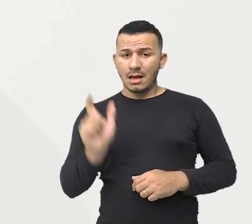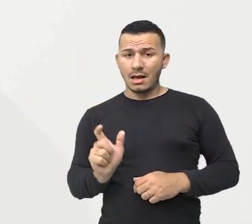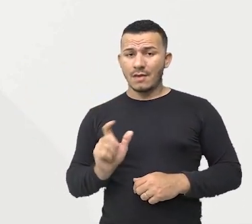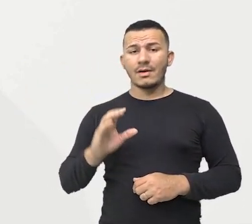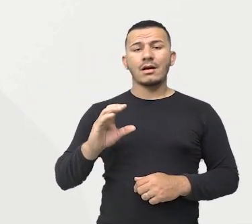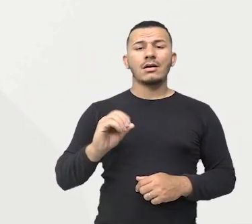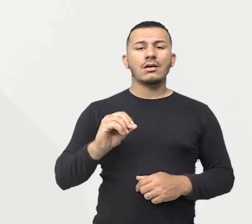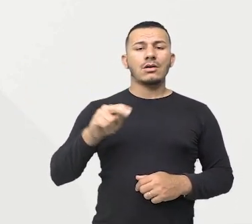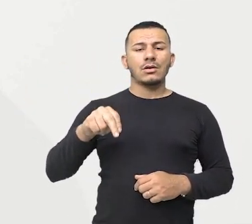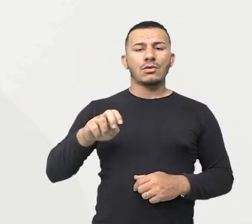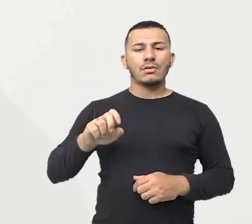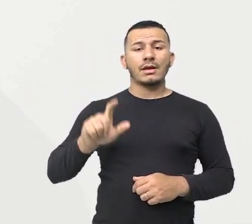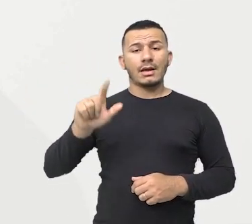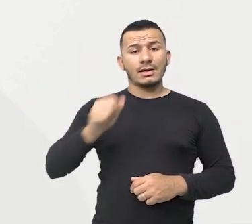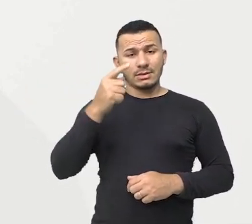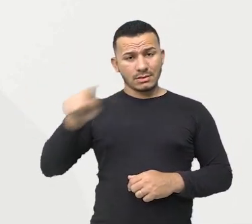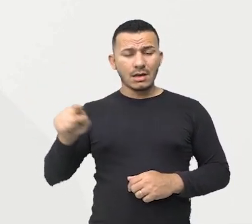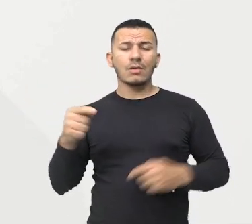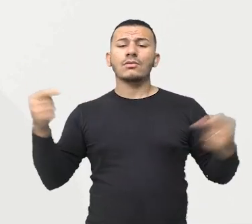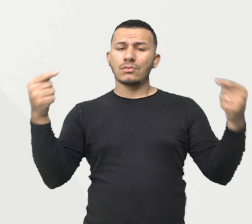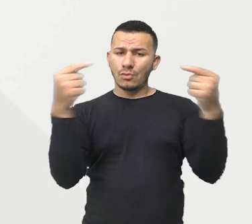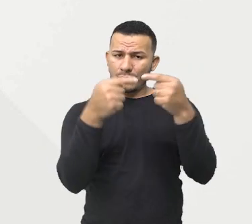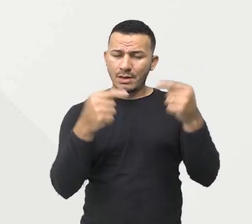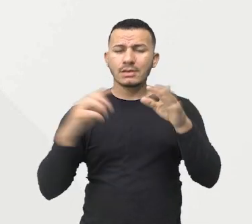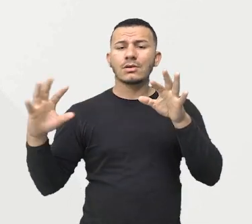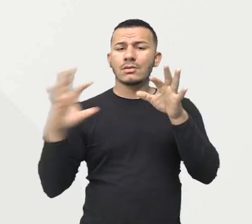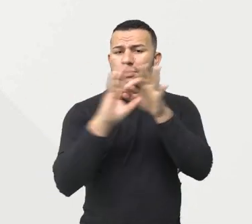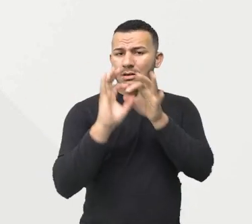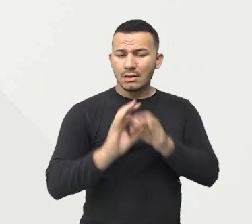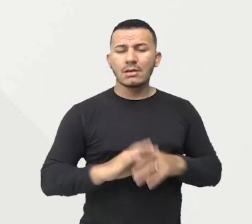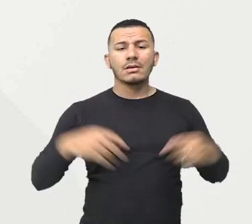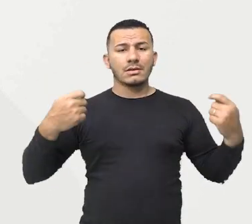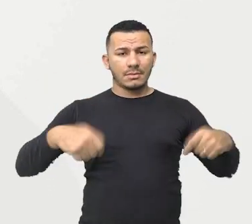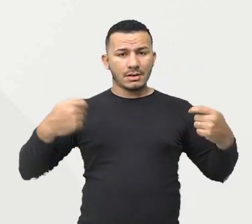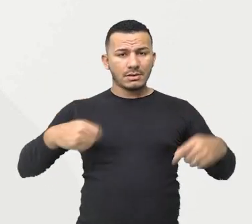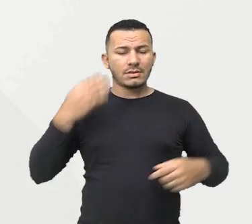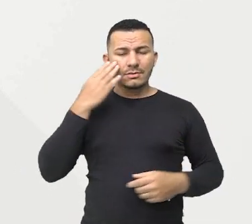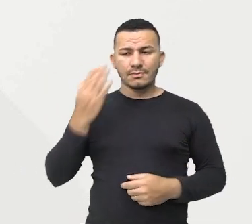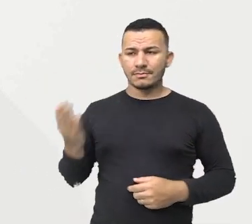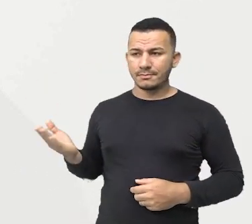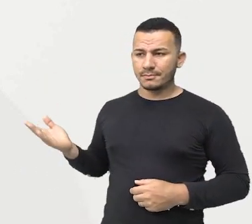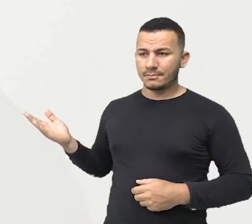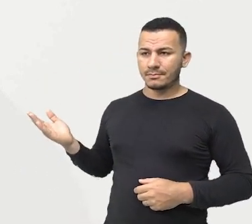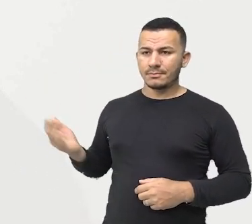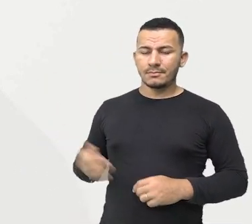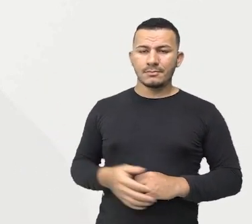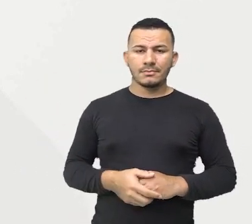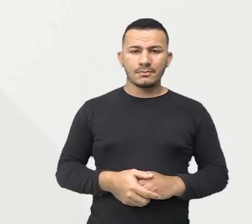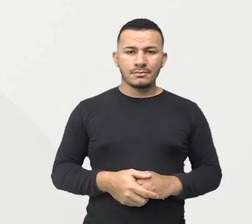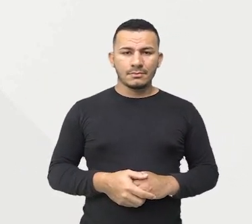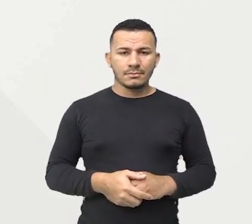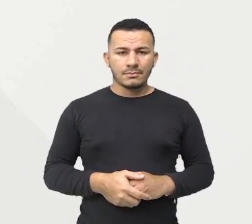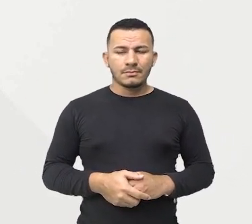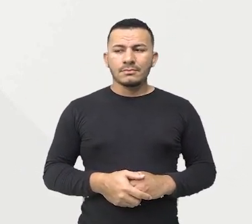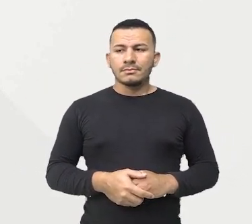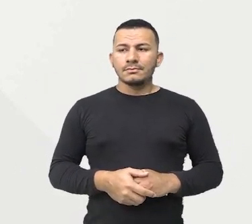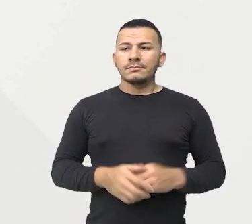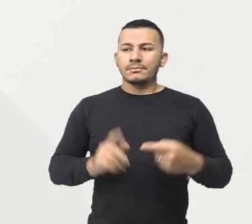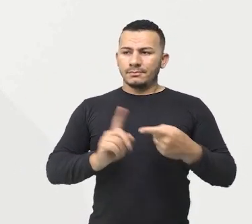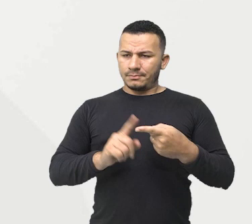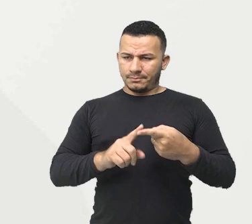ideia principal, a gente observou essas conexões que estão aí. Foi dito, né, que